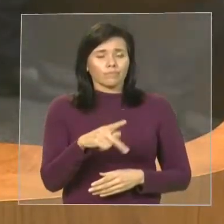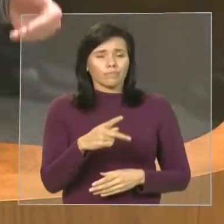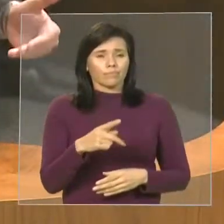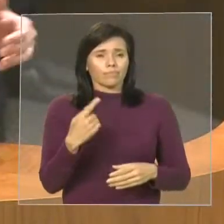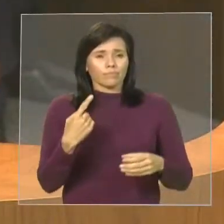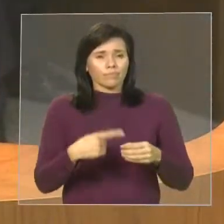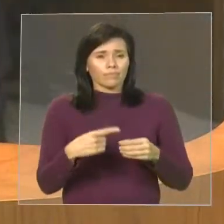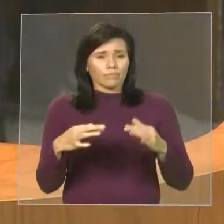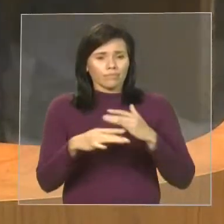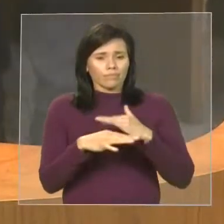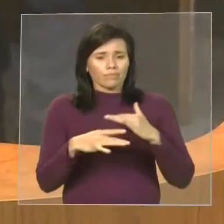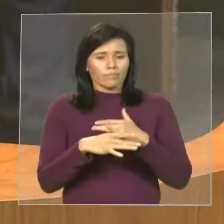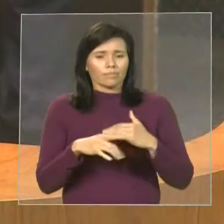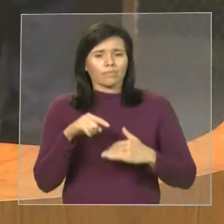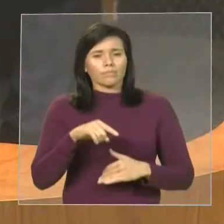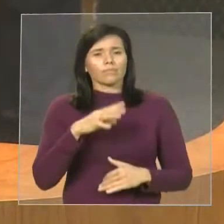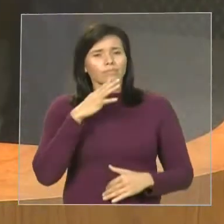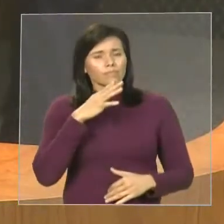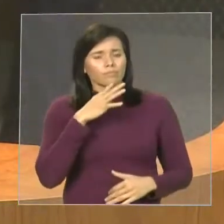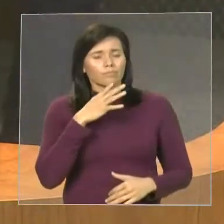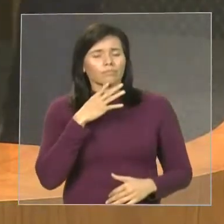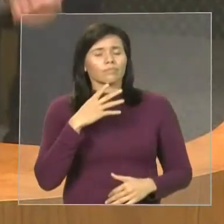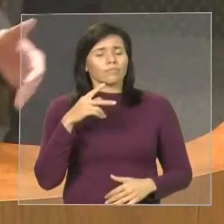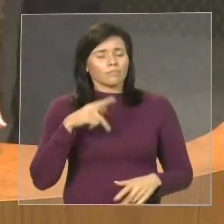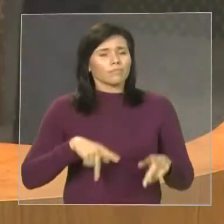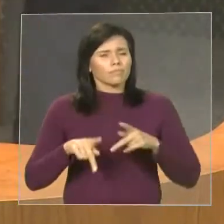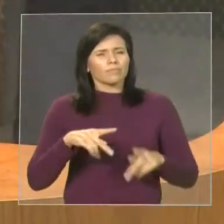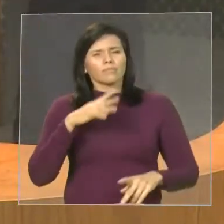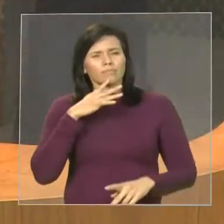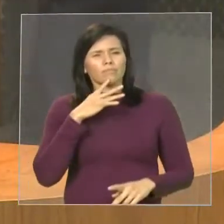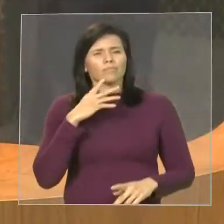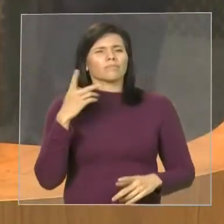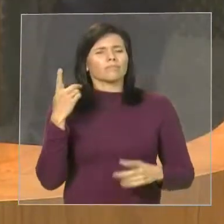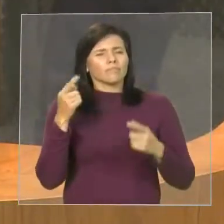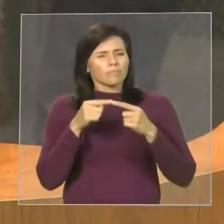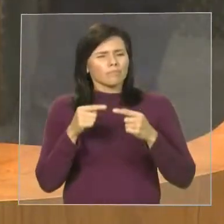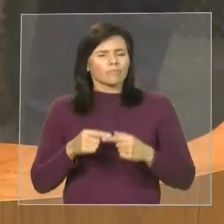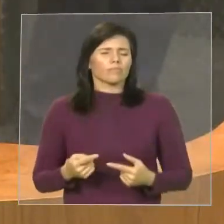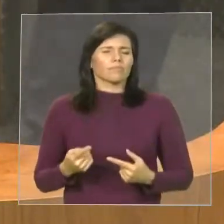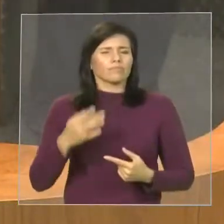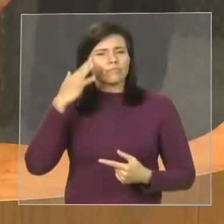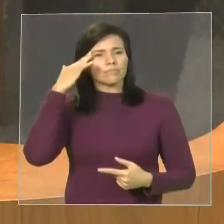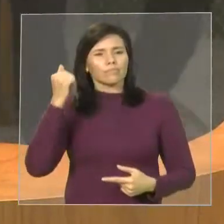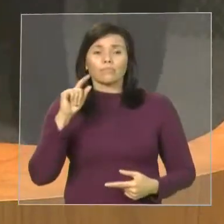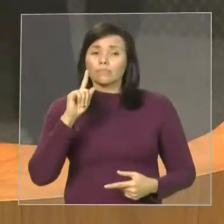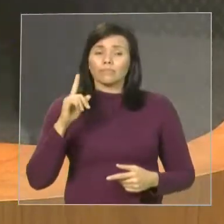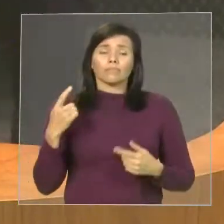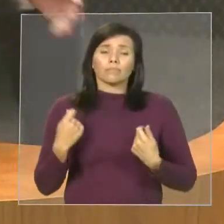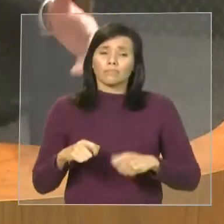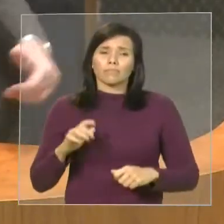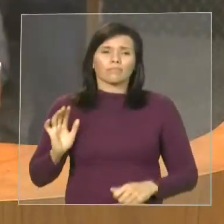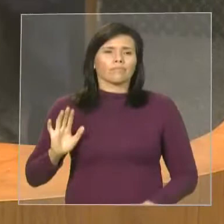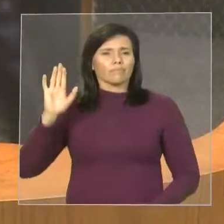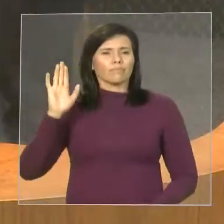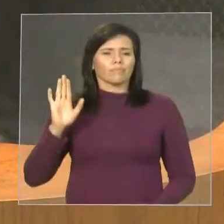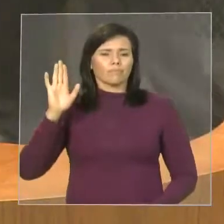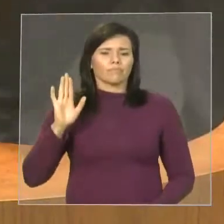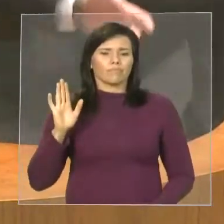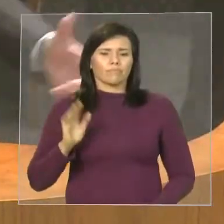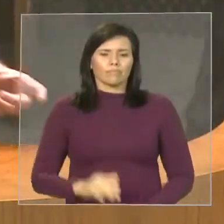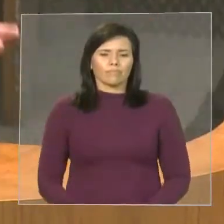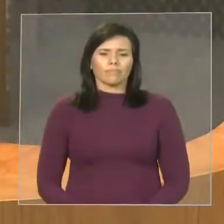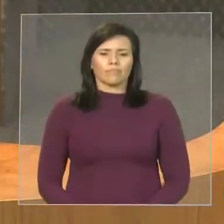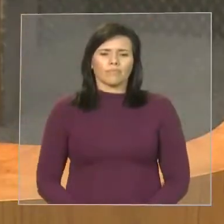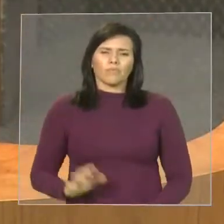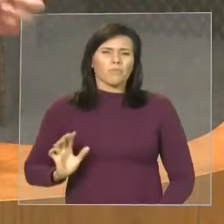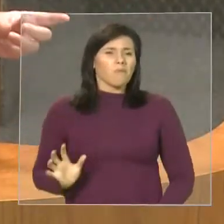mais conhecidos pela população, a população tinha mais identidade, não precisava de campanha política com marqueteiro, com altos